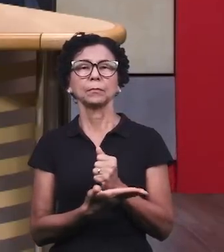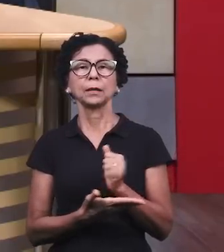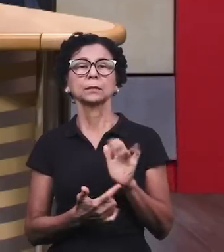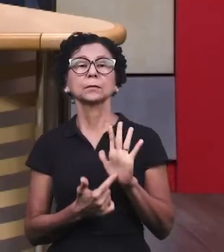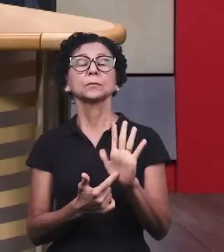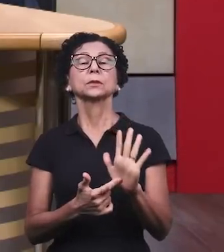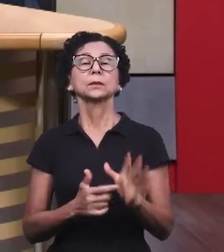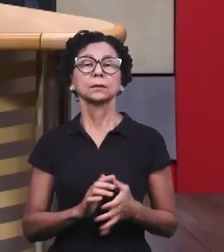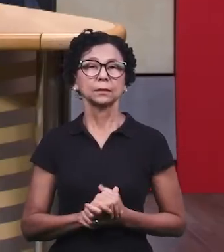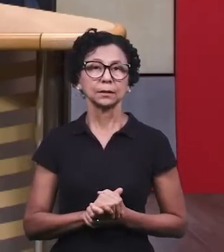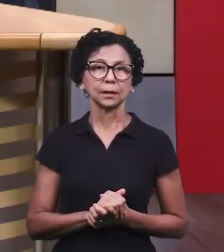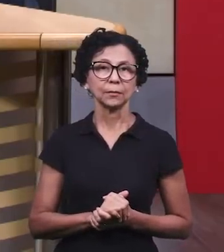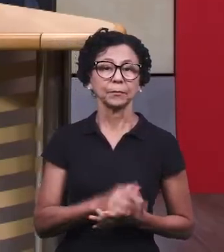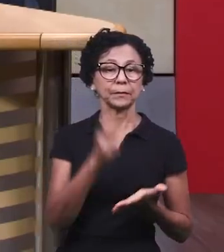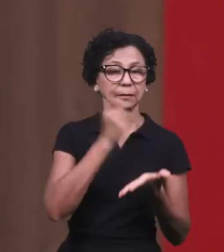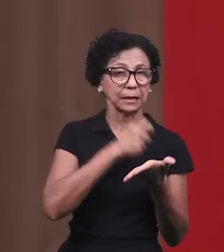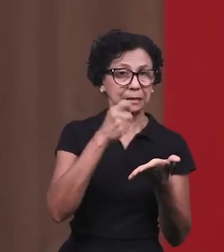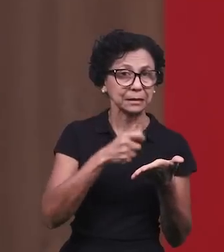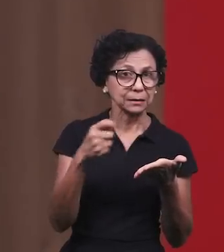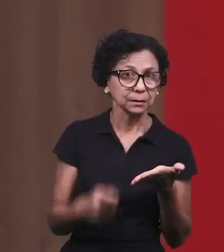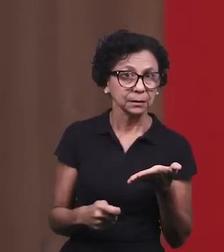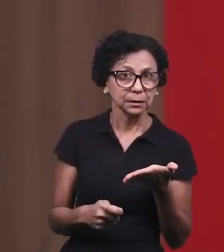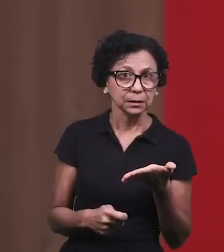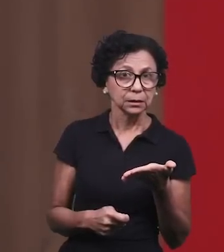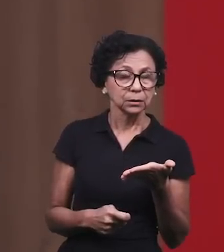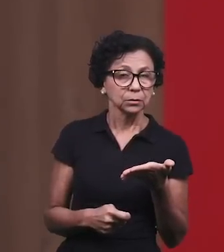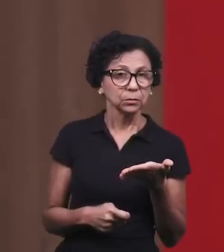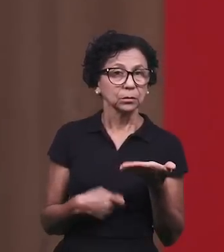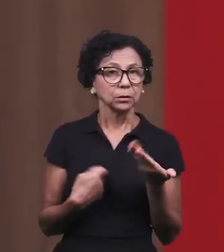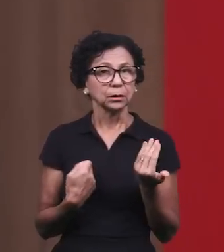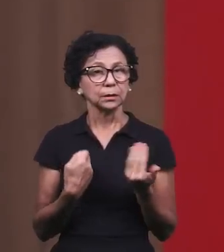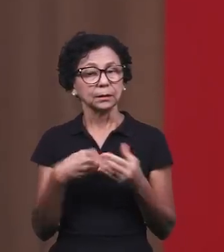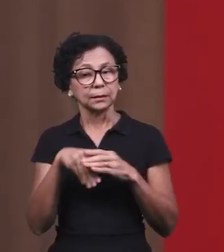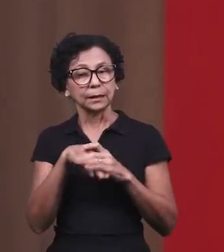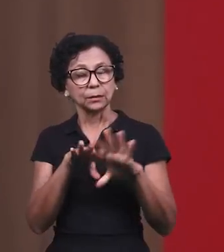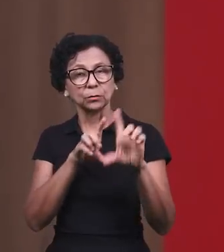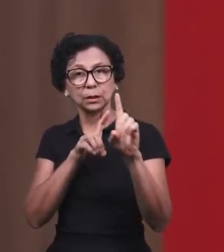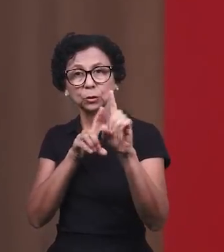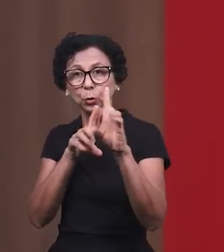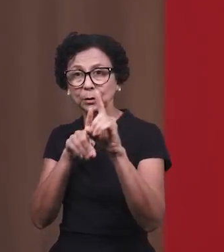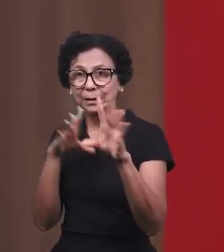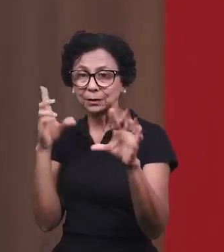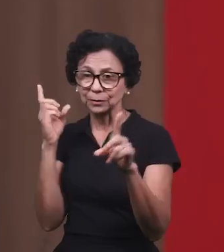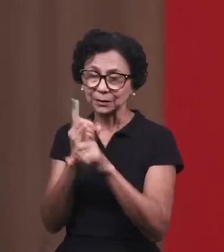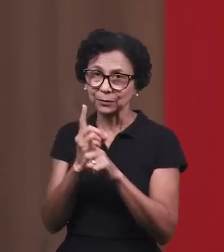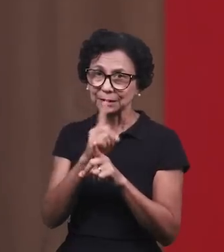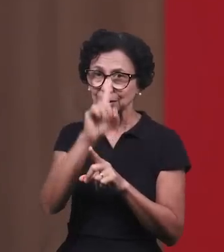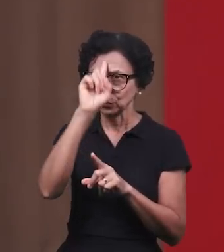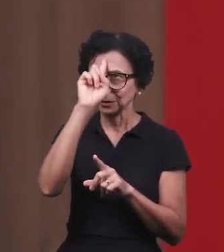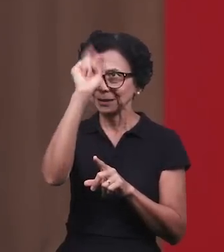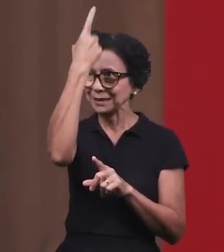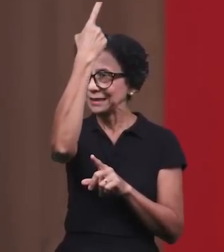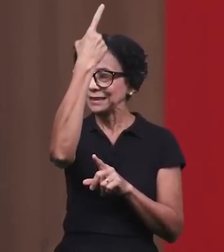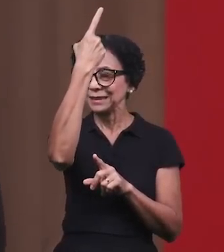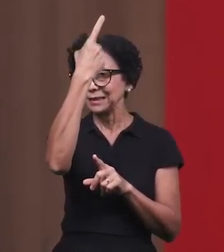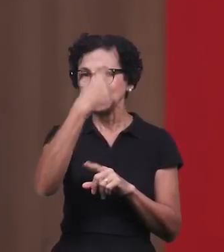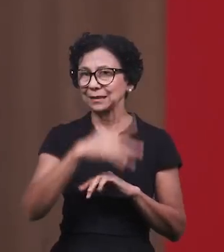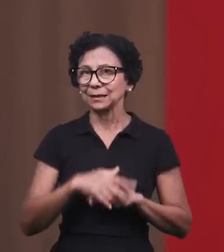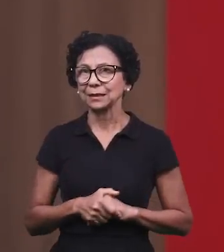descansos. Porque você pega na palavra, está escrito aqui, e você doutrinariamente encontra aqui. Você não cria isso.